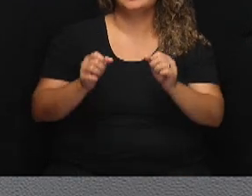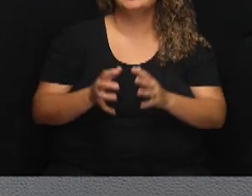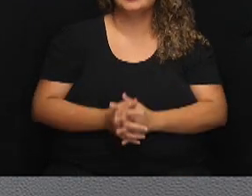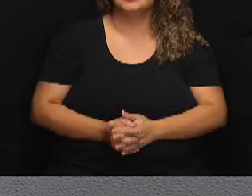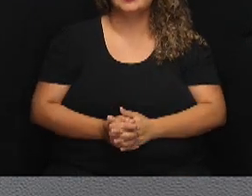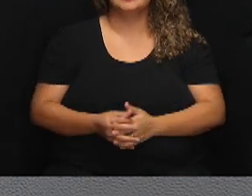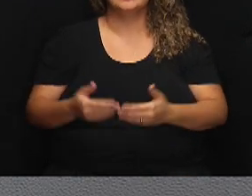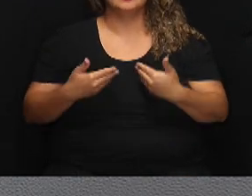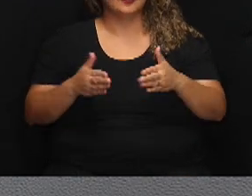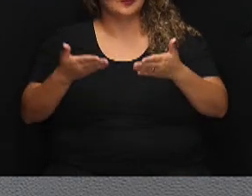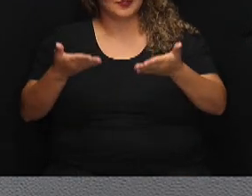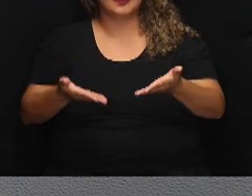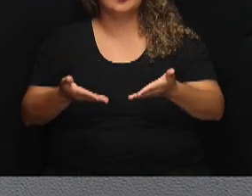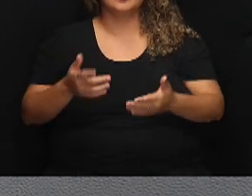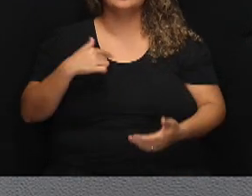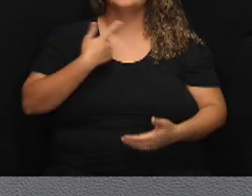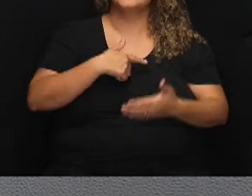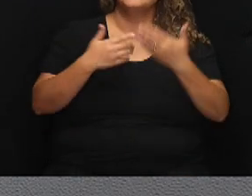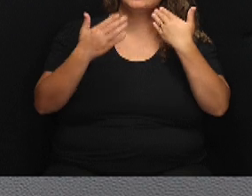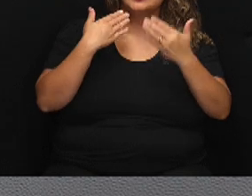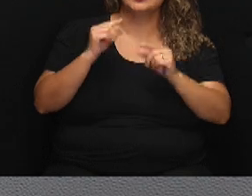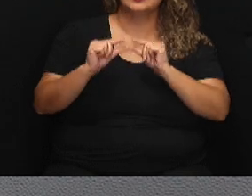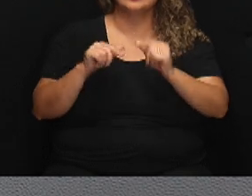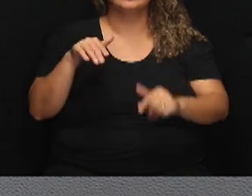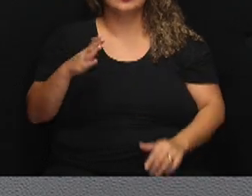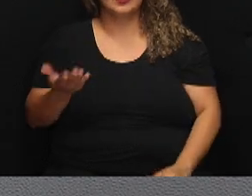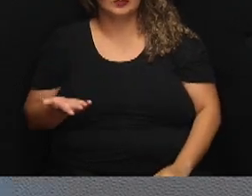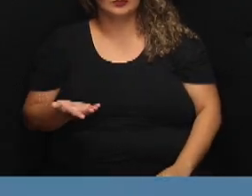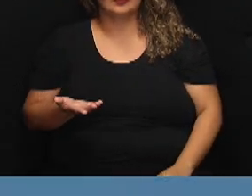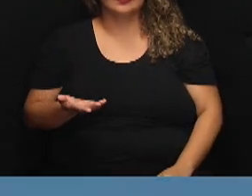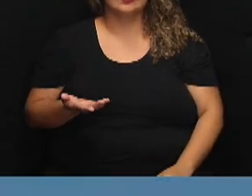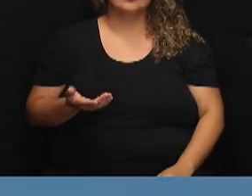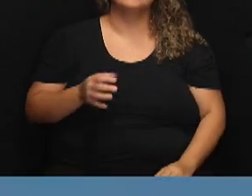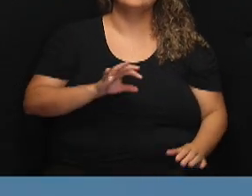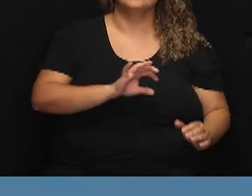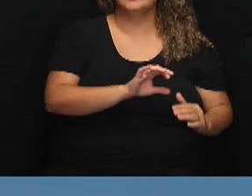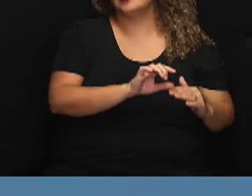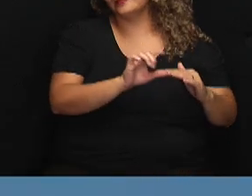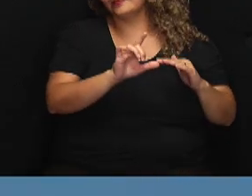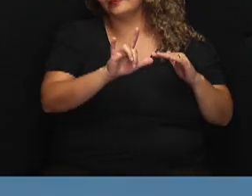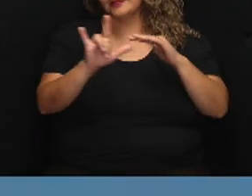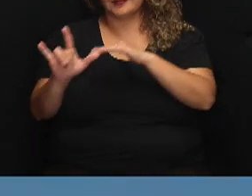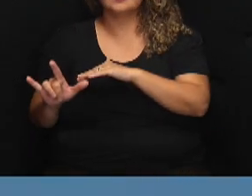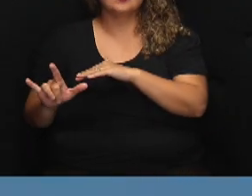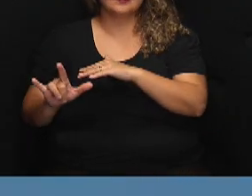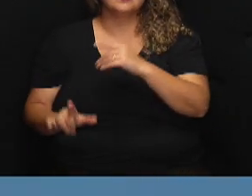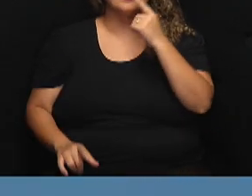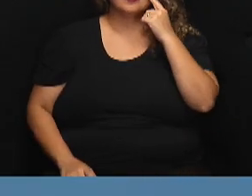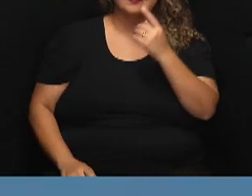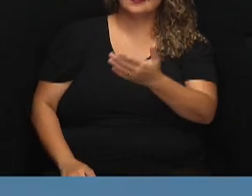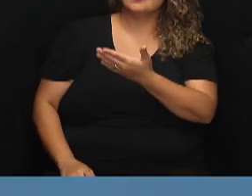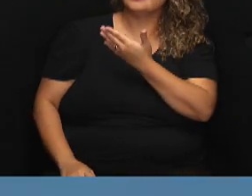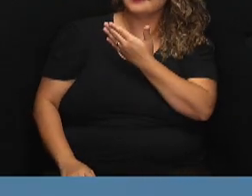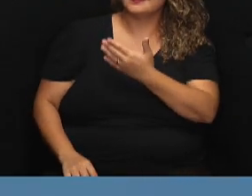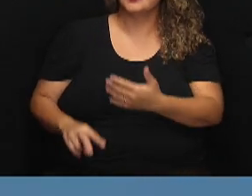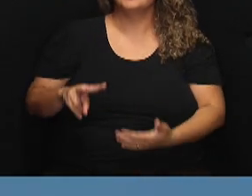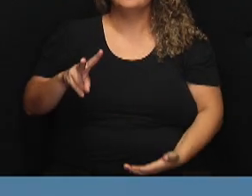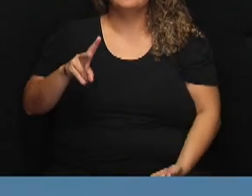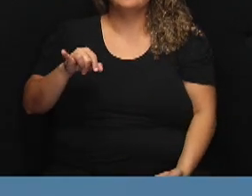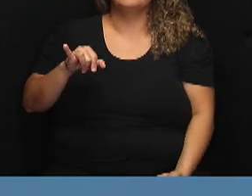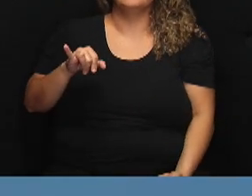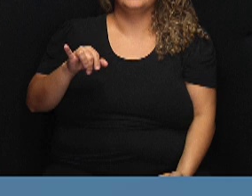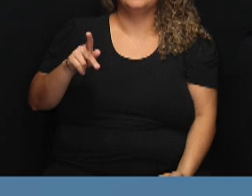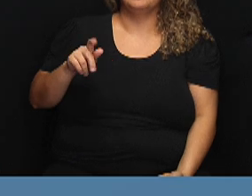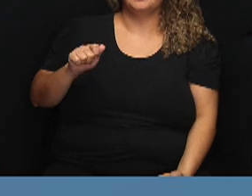aqui à disposição para a gente conversar um pouco mais e, gente, me sigam nas redes sociais, @vaipaola com 2 L's, em